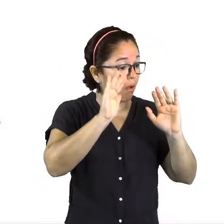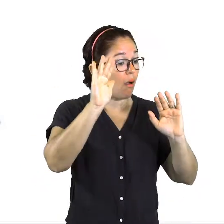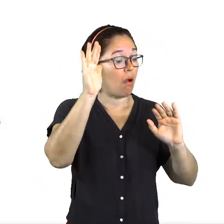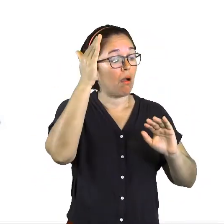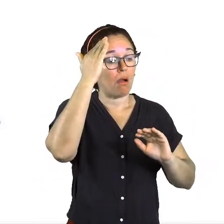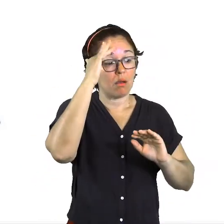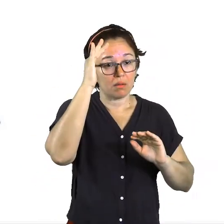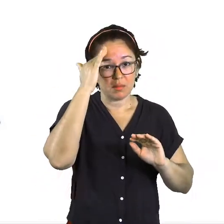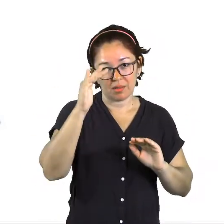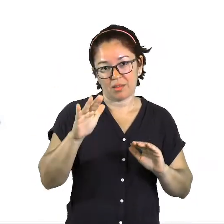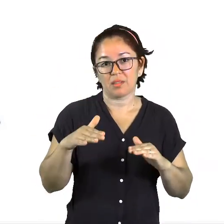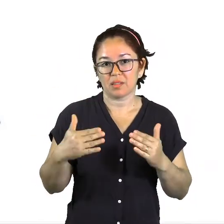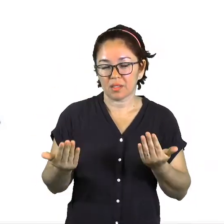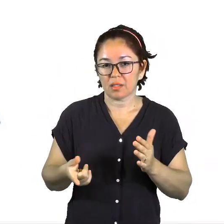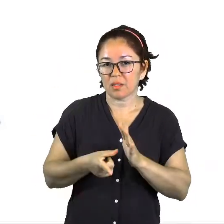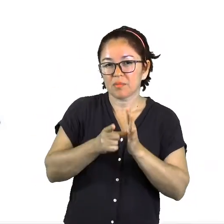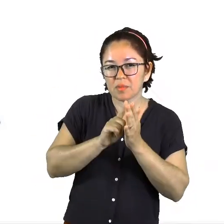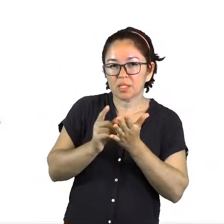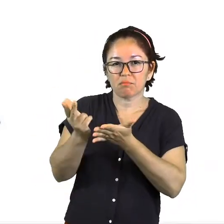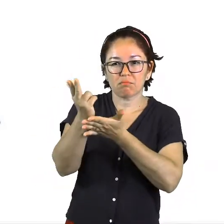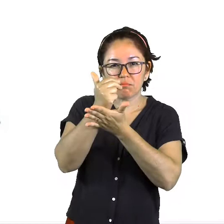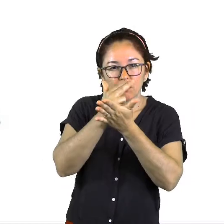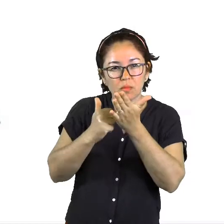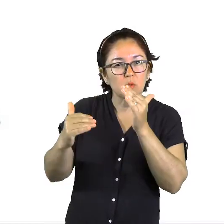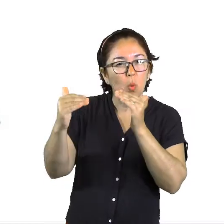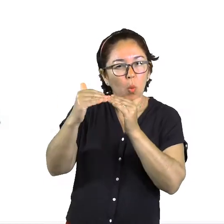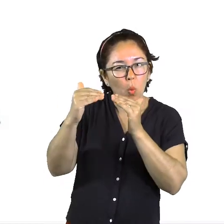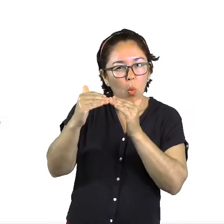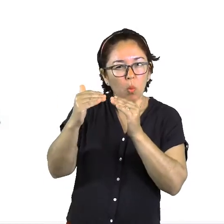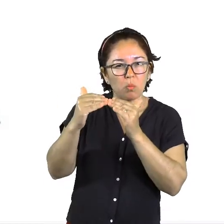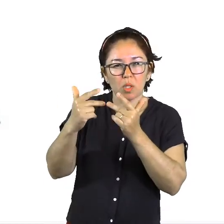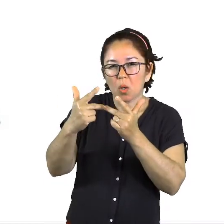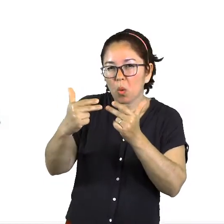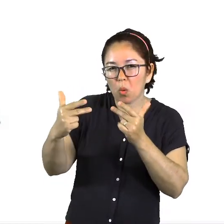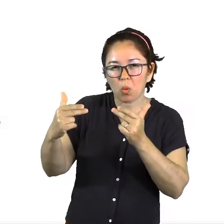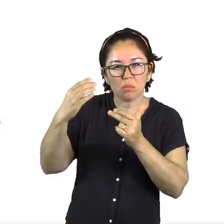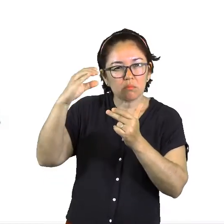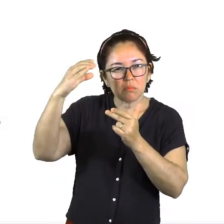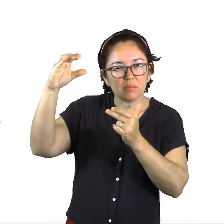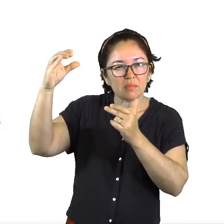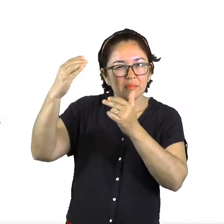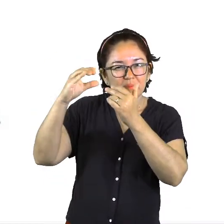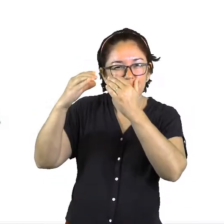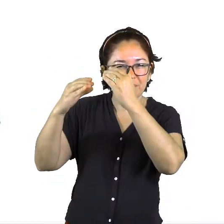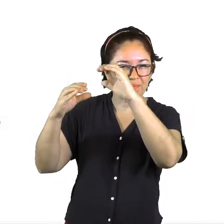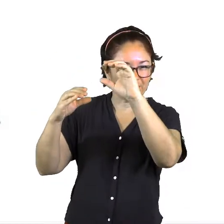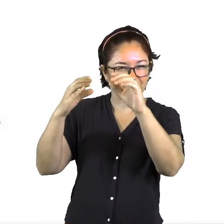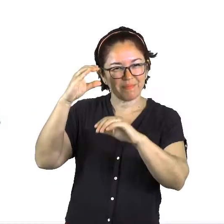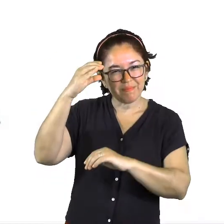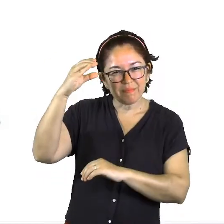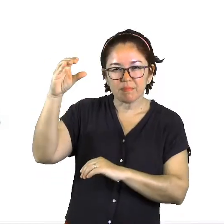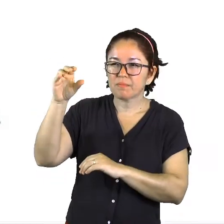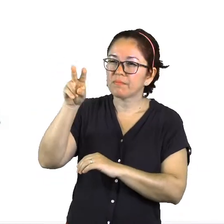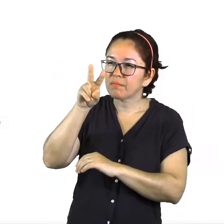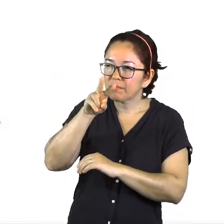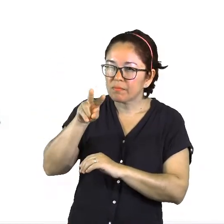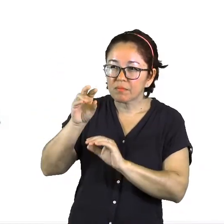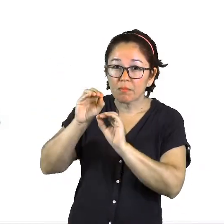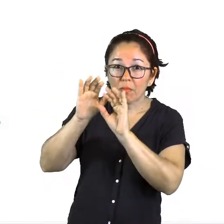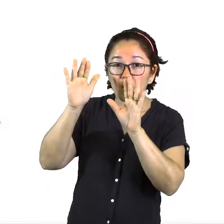da ciência, certo? Para alcançar esse objetivo, faz uso de uma linguagem mais simples e